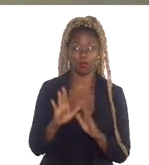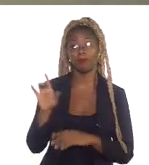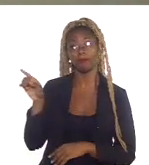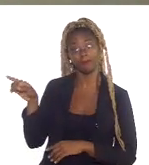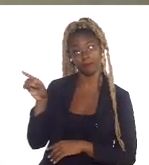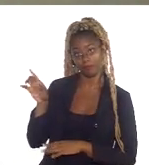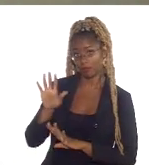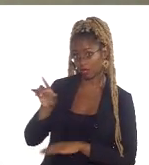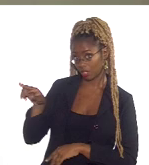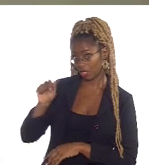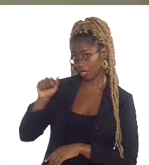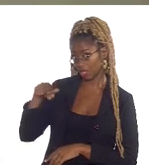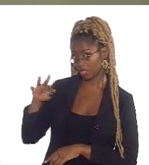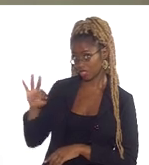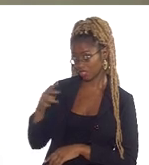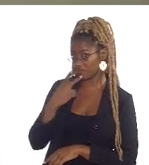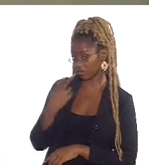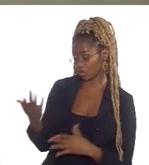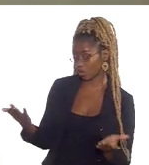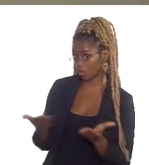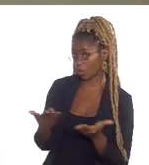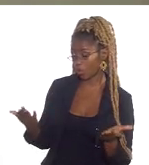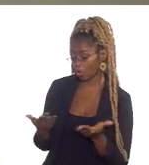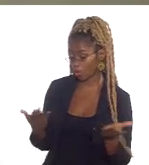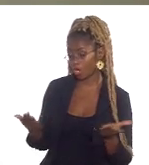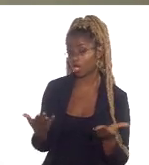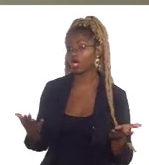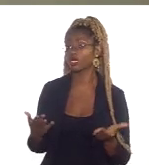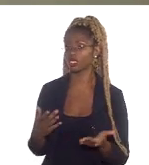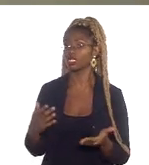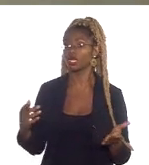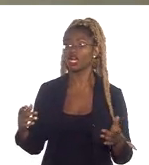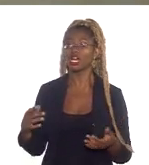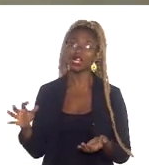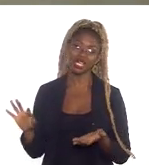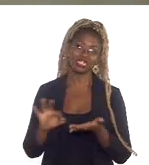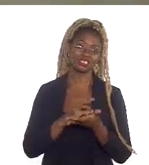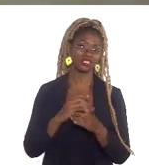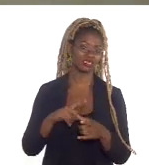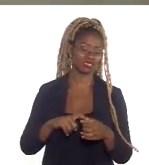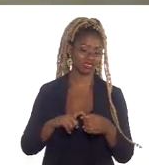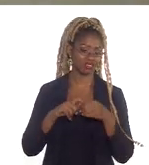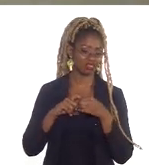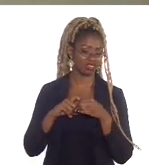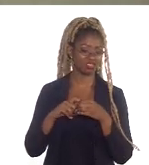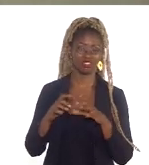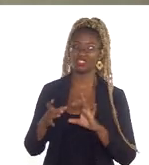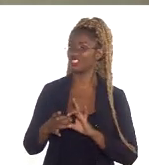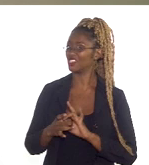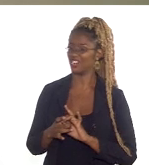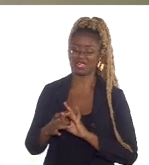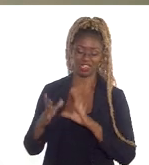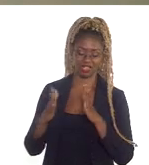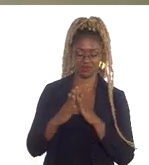ANP que ela assina um convênio com o prazo que a Fazenda